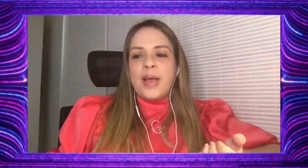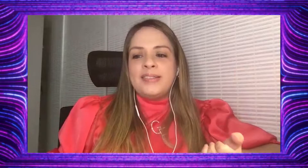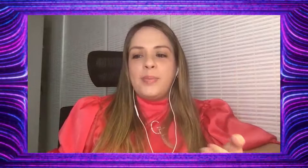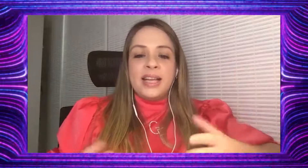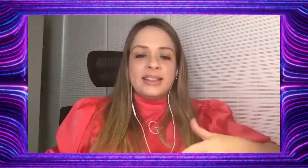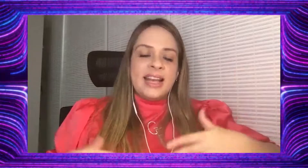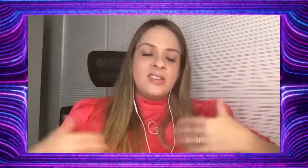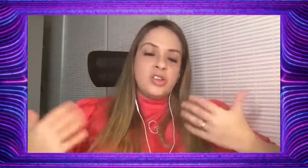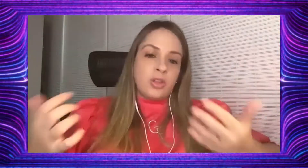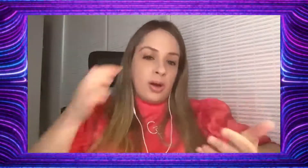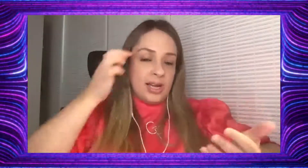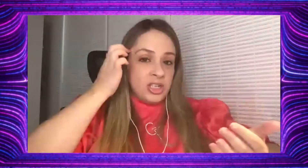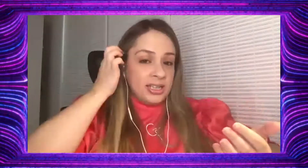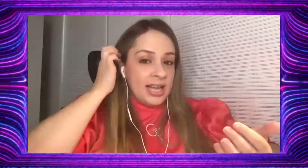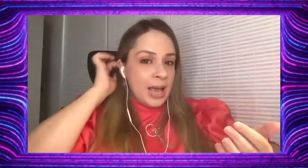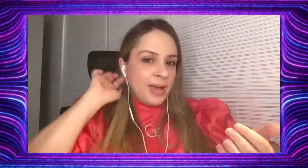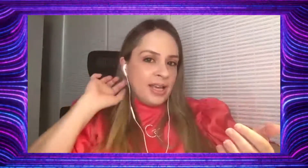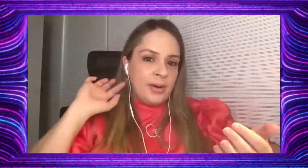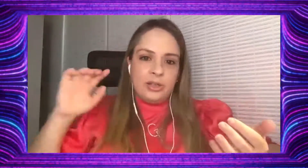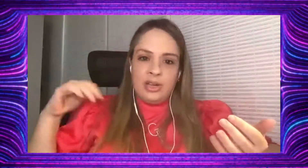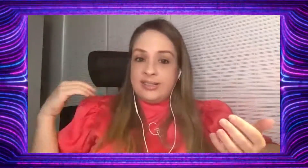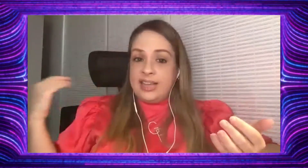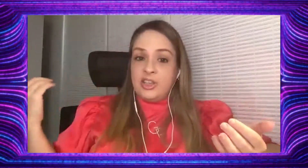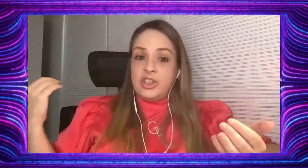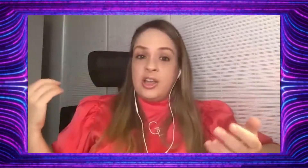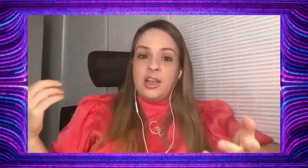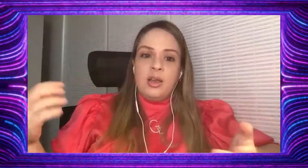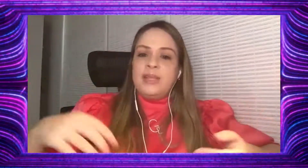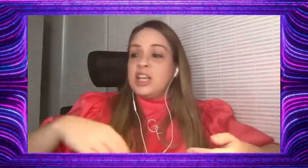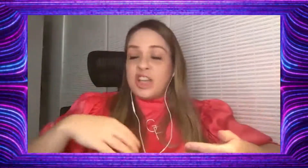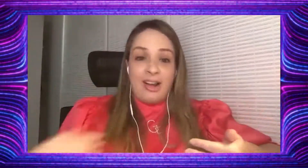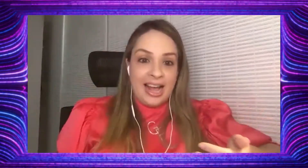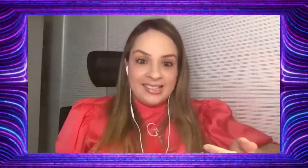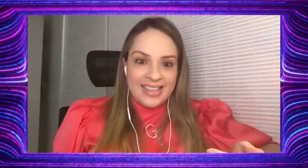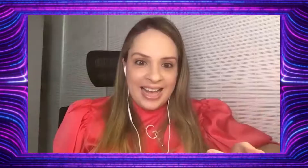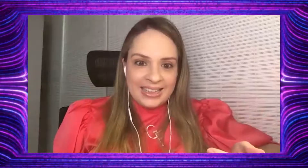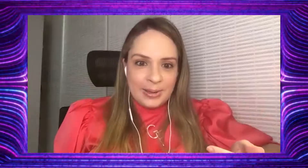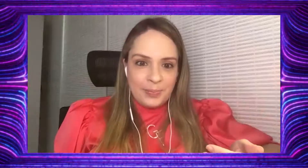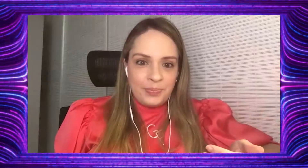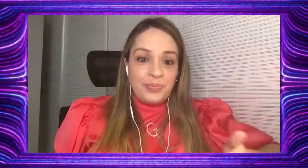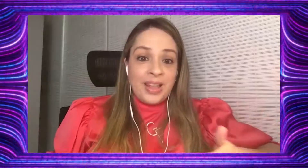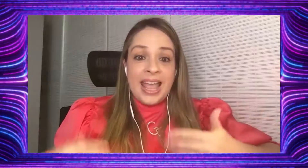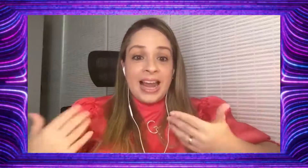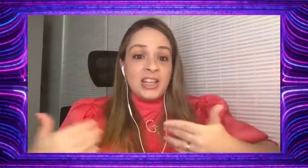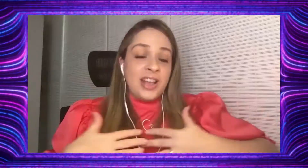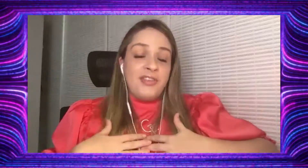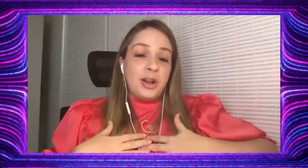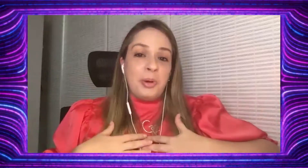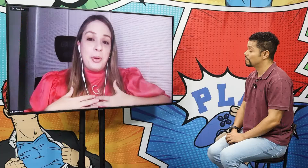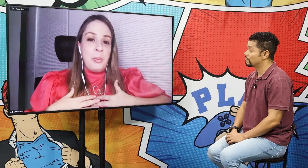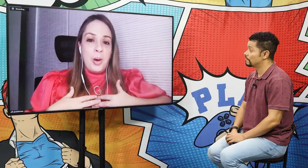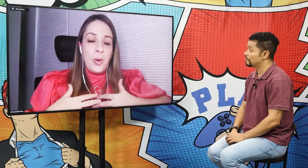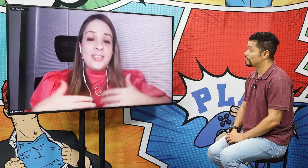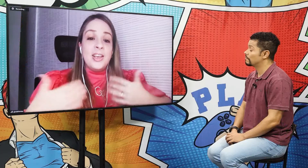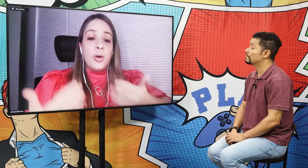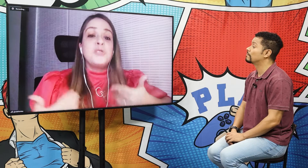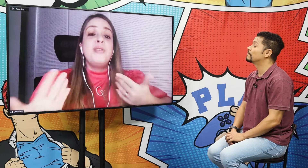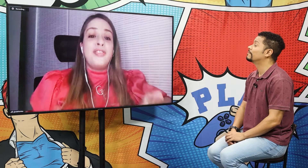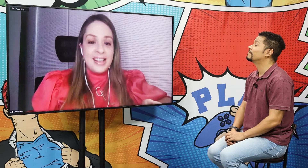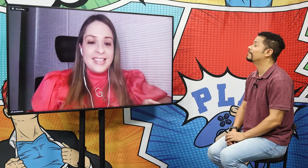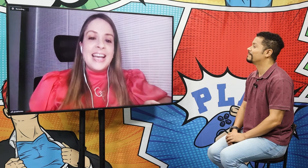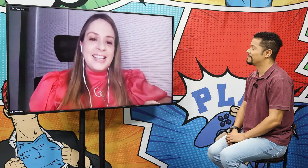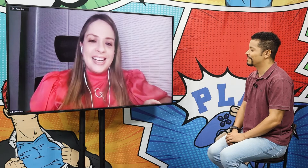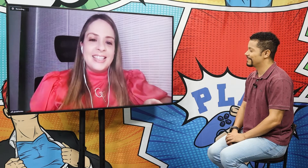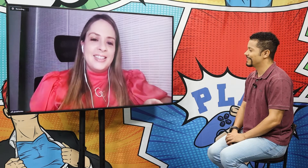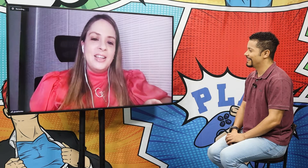eu percebi que até as histórias que na época em que eu era adolescente me deixaram arrasada, elas serviram para alguma coisa e hoje me